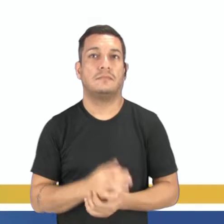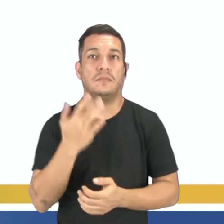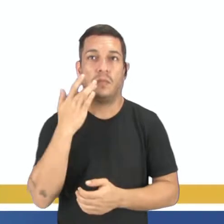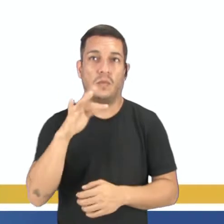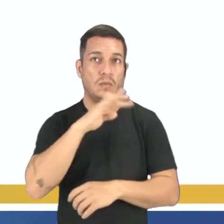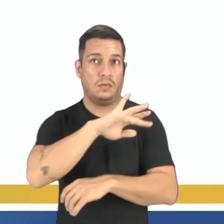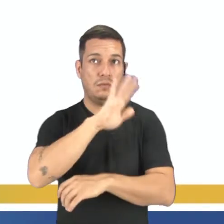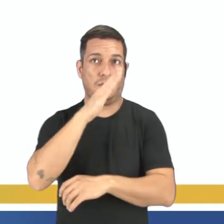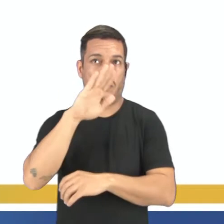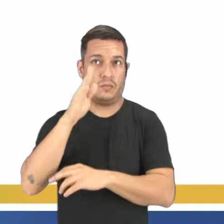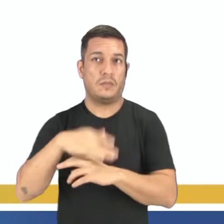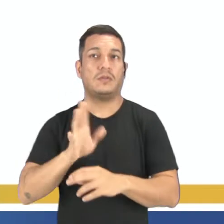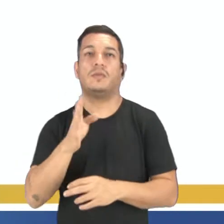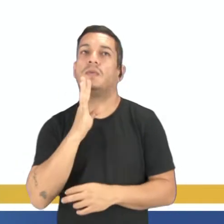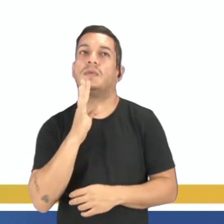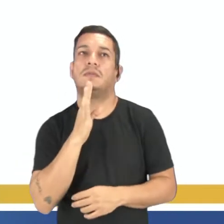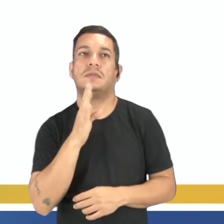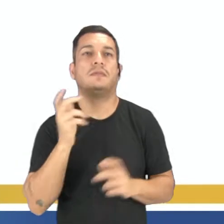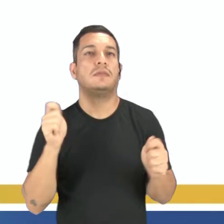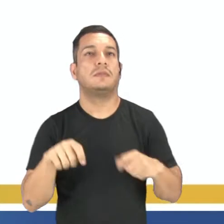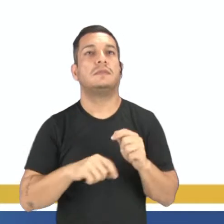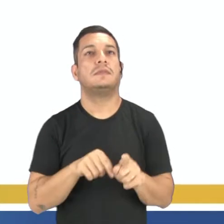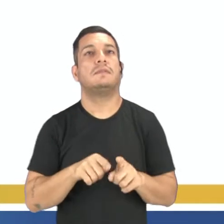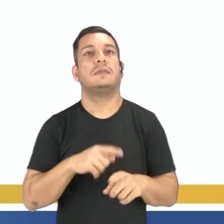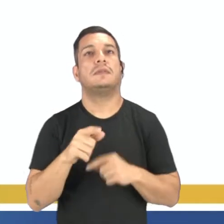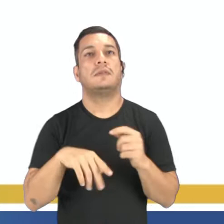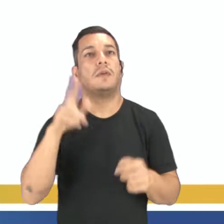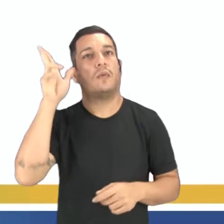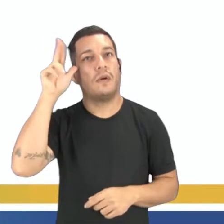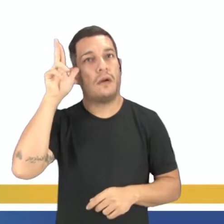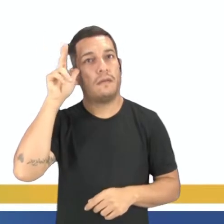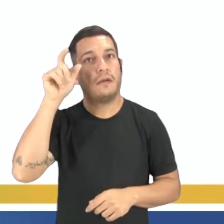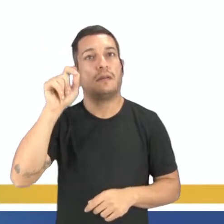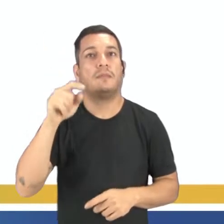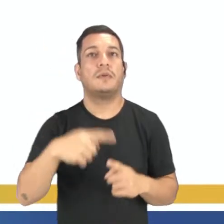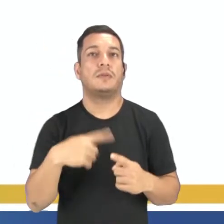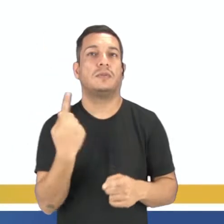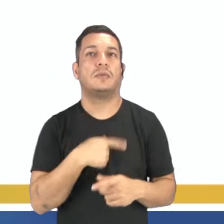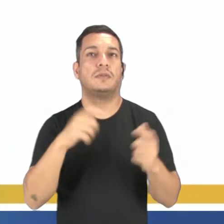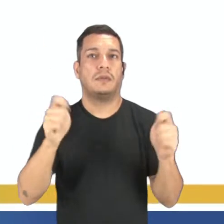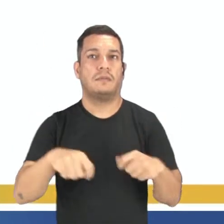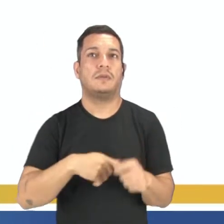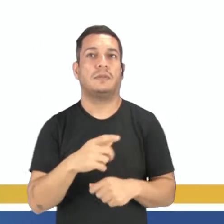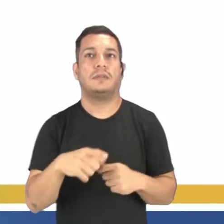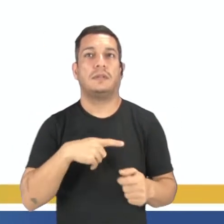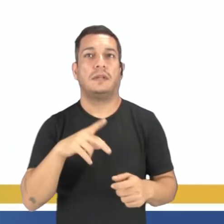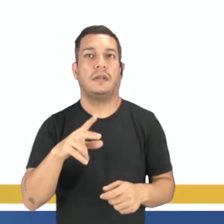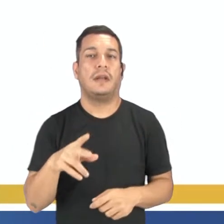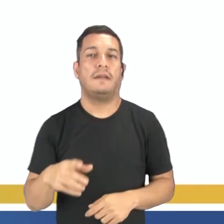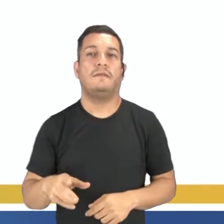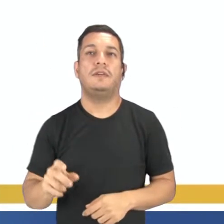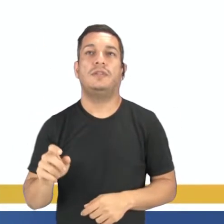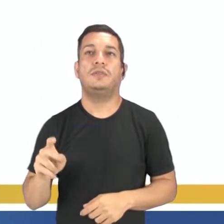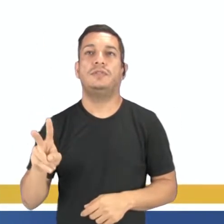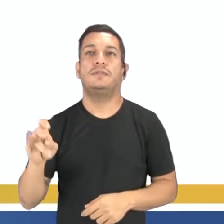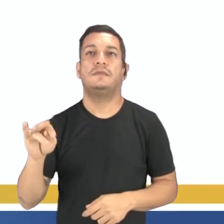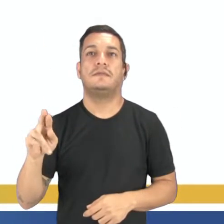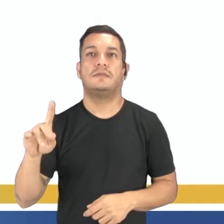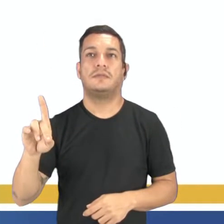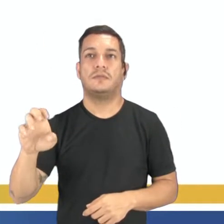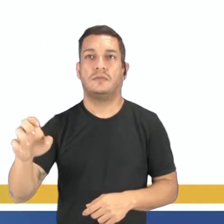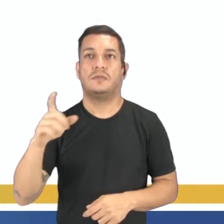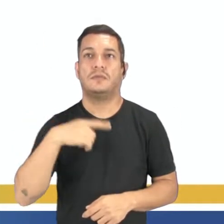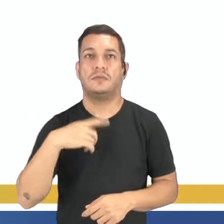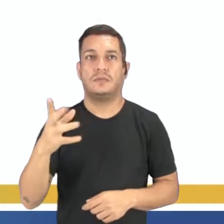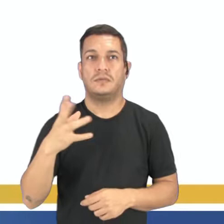Ouro e montanha, que já conhecíamos, podemos conceber um cavalo virtuoso porque somos capazes de conceber a virtude a partir de nossos